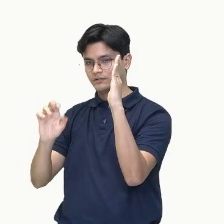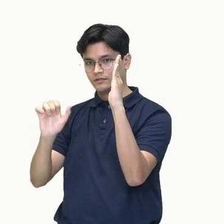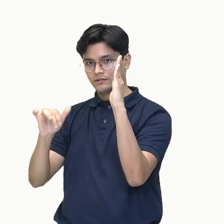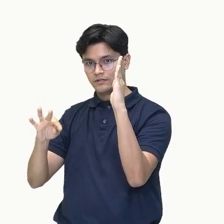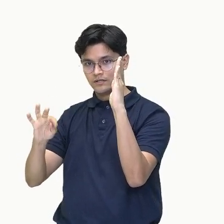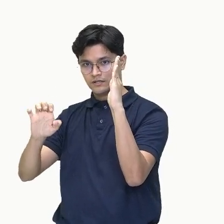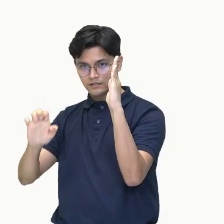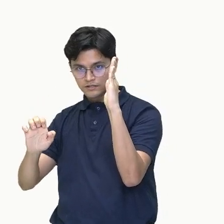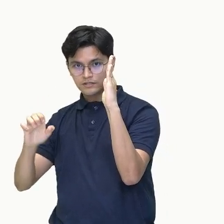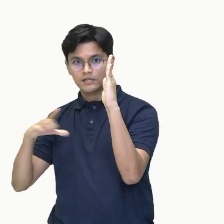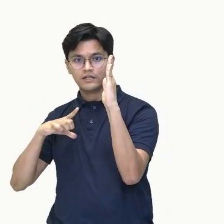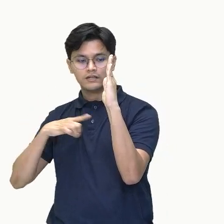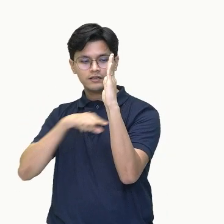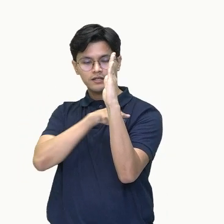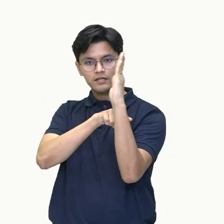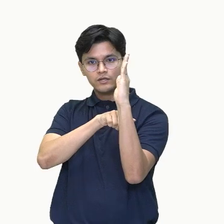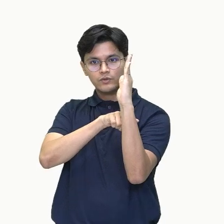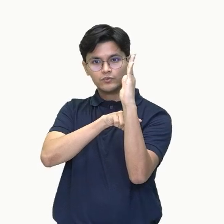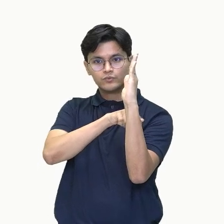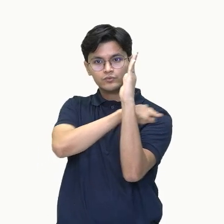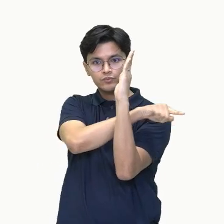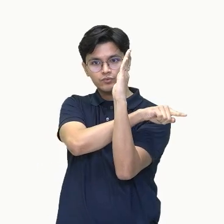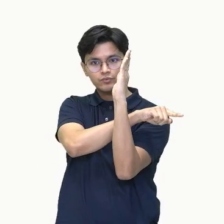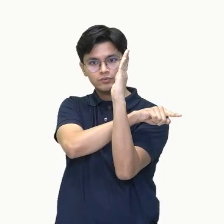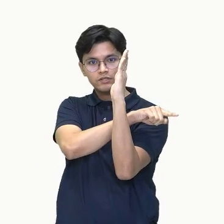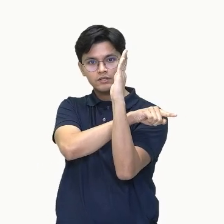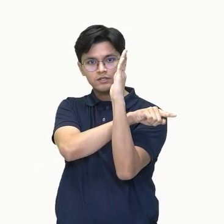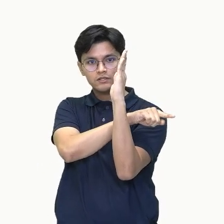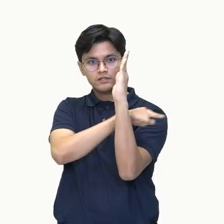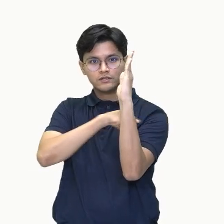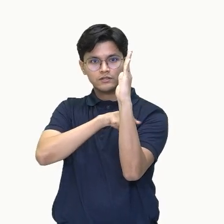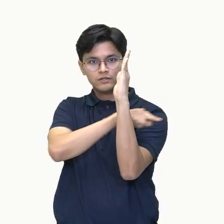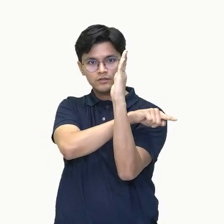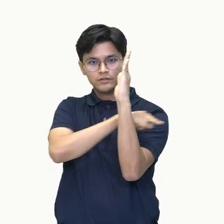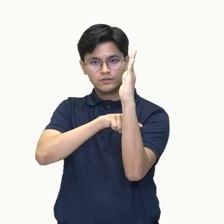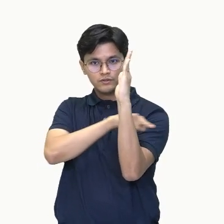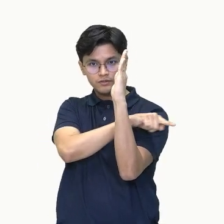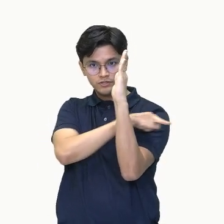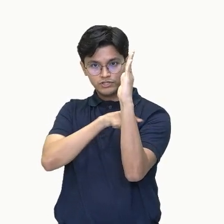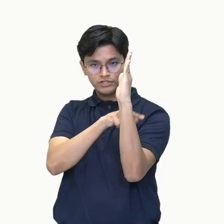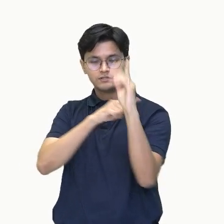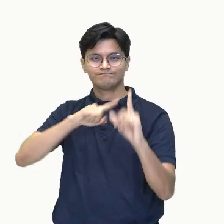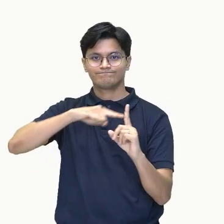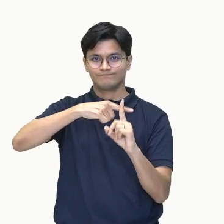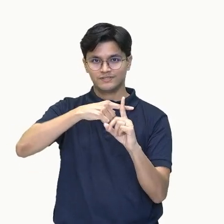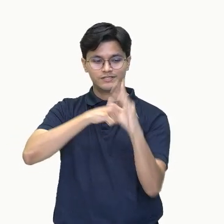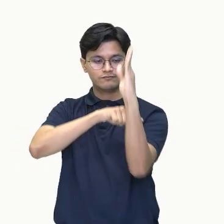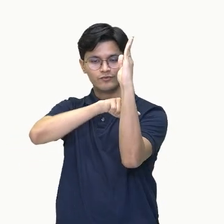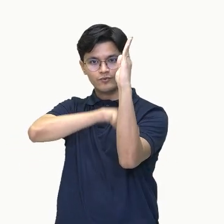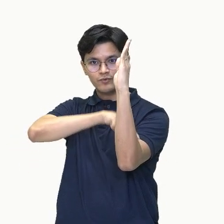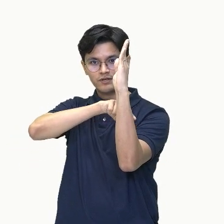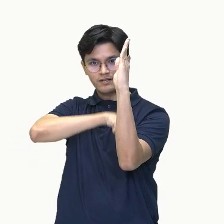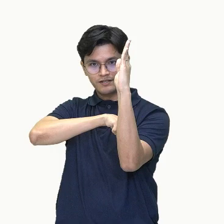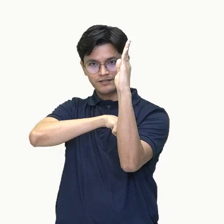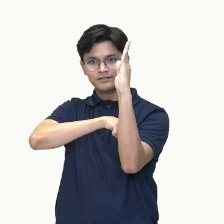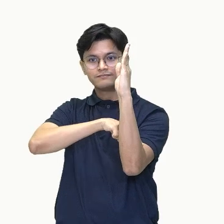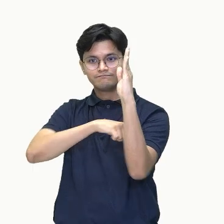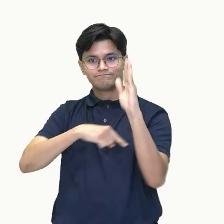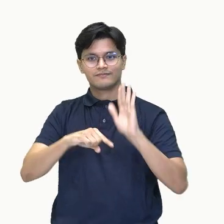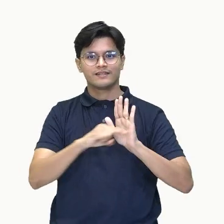quadrante o x é positivo, mas o y o quê? Qual é o valor dele aí, moçada? Exatamente, o y vai ser